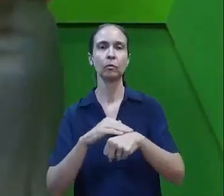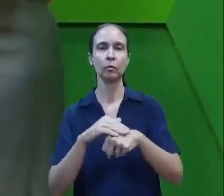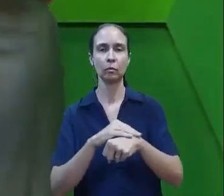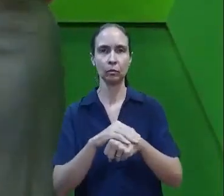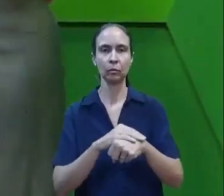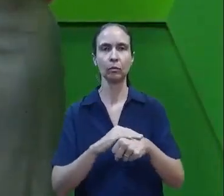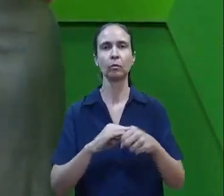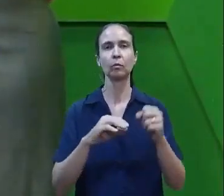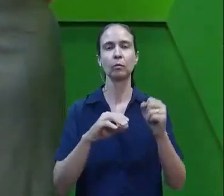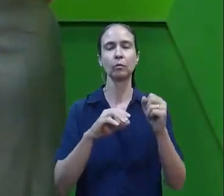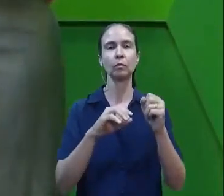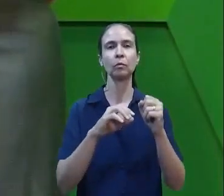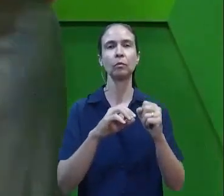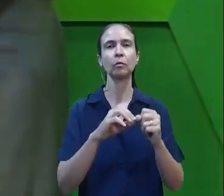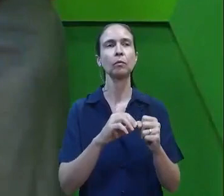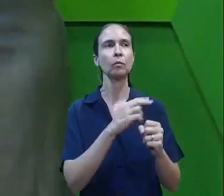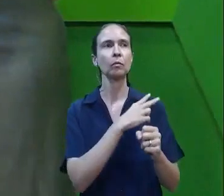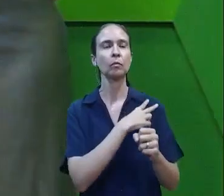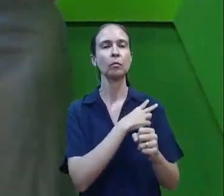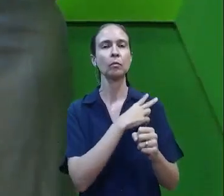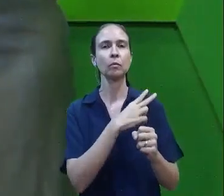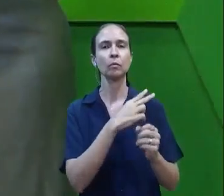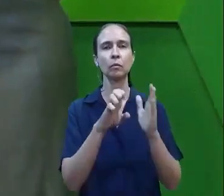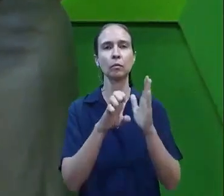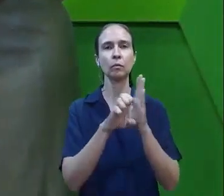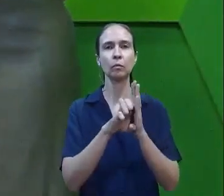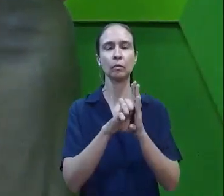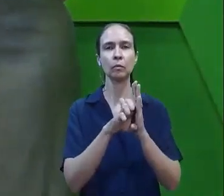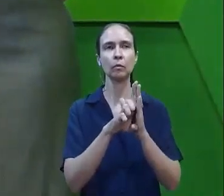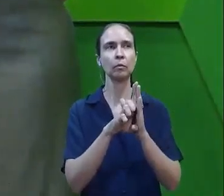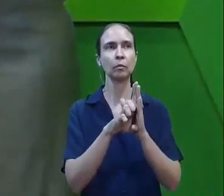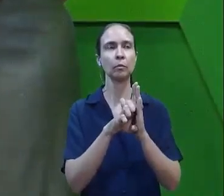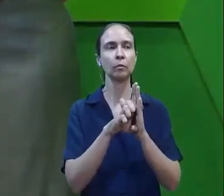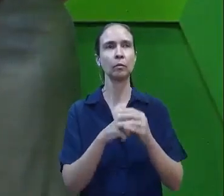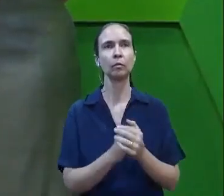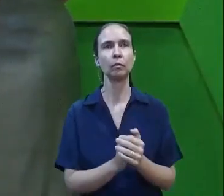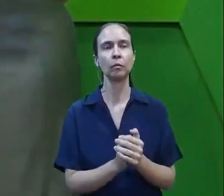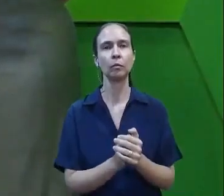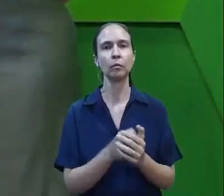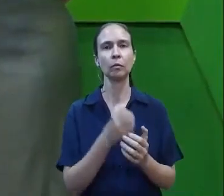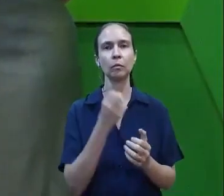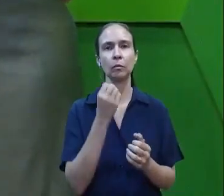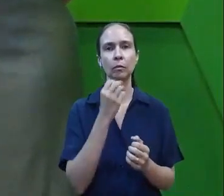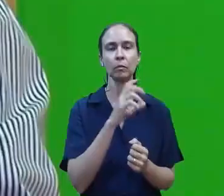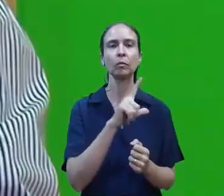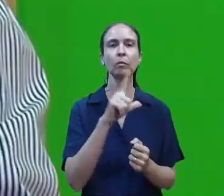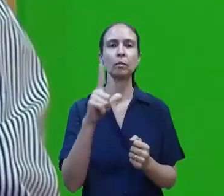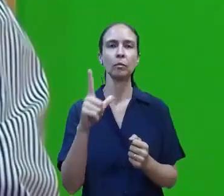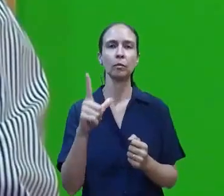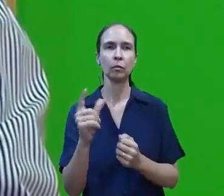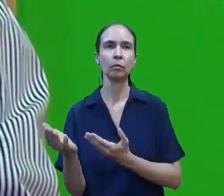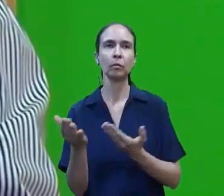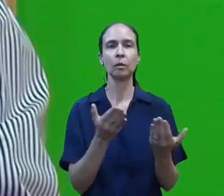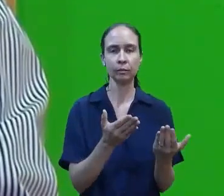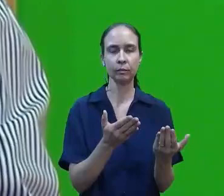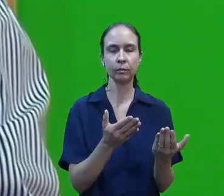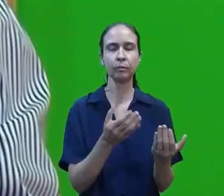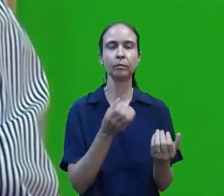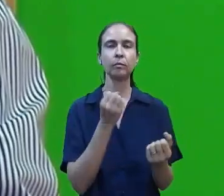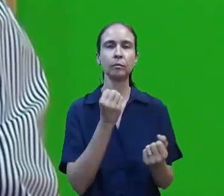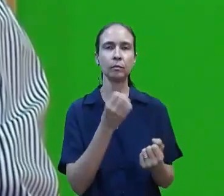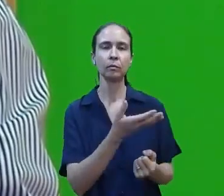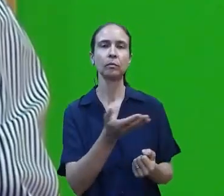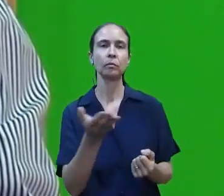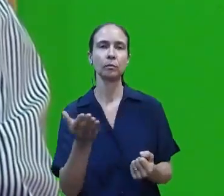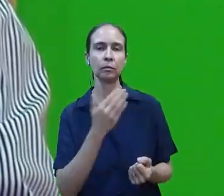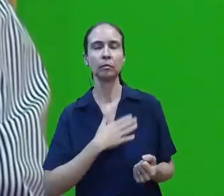Embrapa Mandioca e Fruticultura. É com você, José Américo. Bom dia, bem-vindo. Bom dia, Gleice. Bom dia a todos. É um prazer